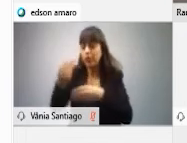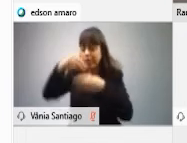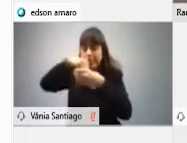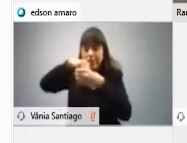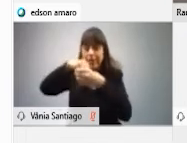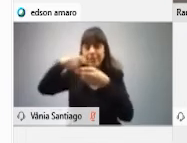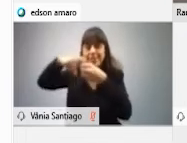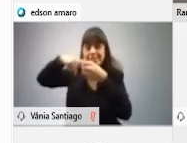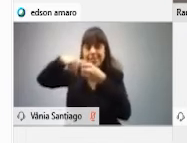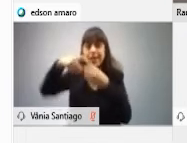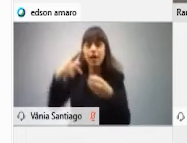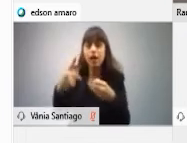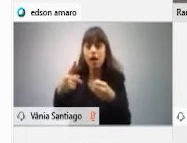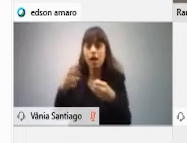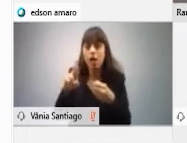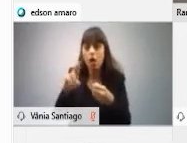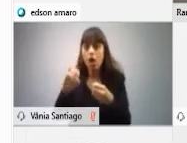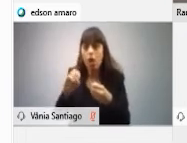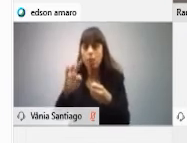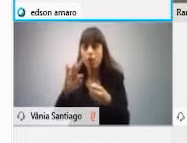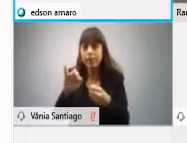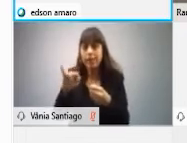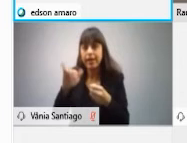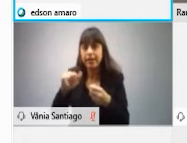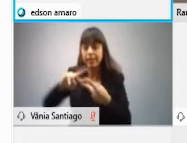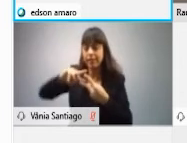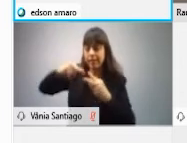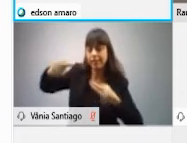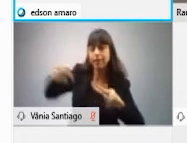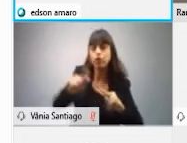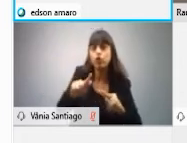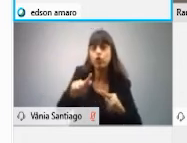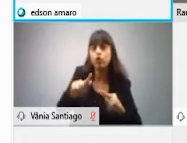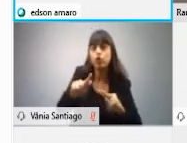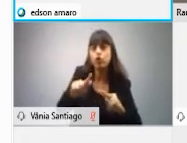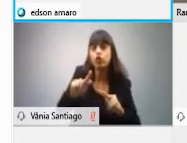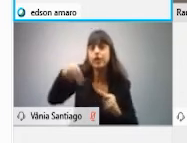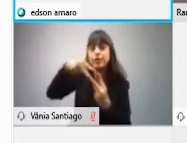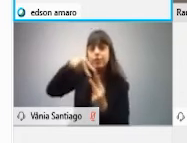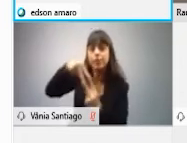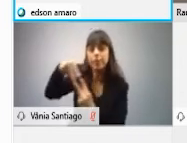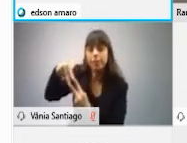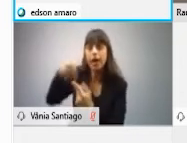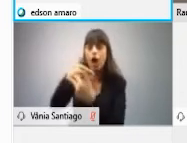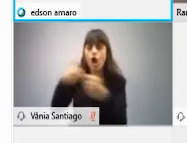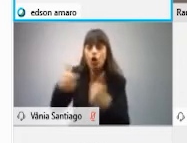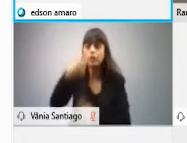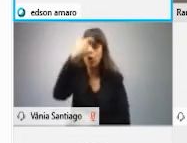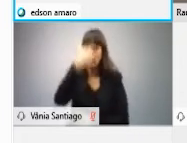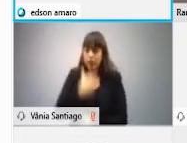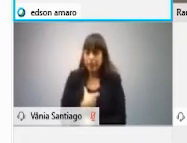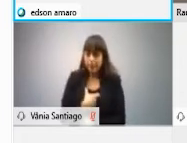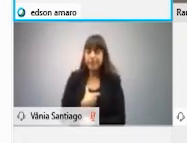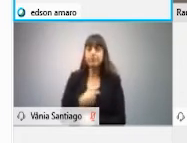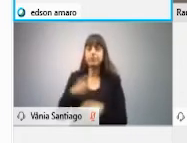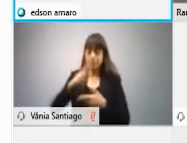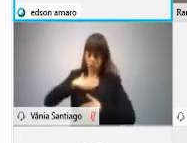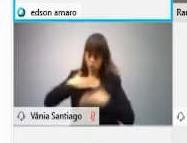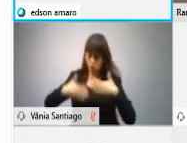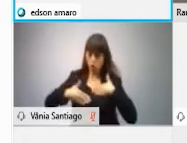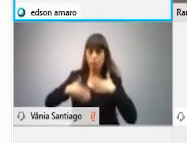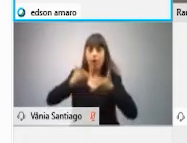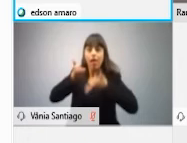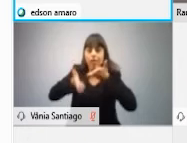genes, as nossas diversidades de comportamento, né, quer dizer, sua capacidade de lidar com o entendimento,